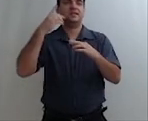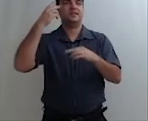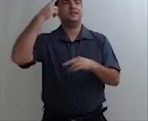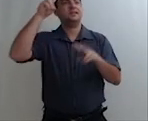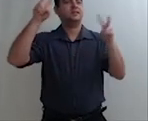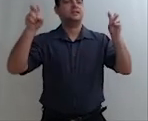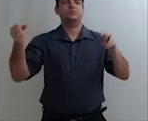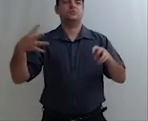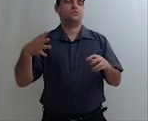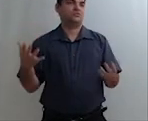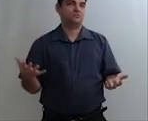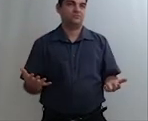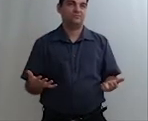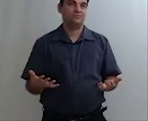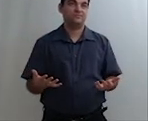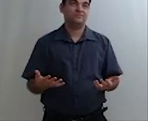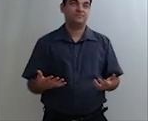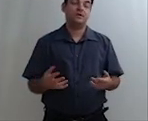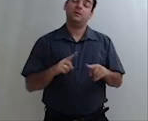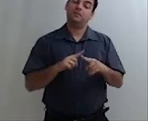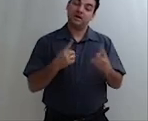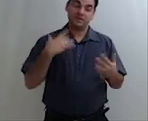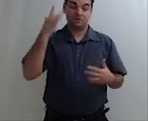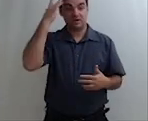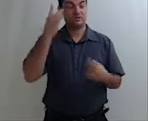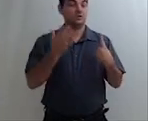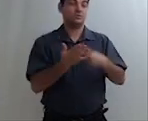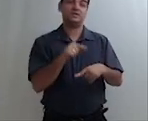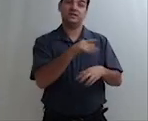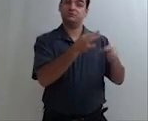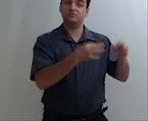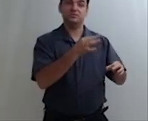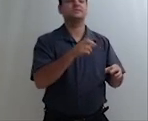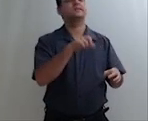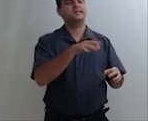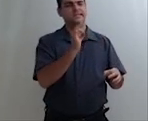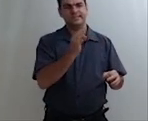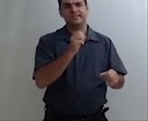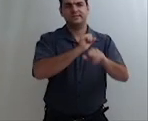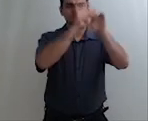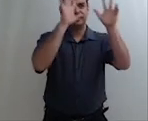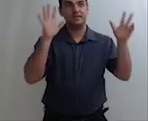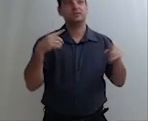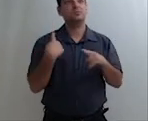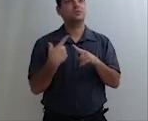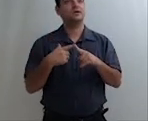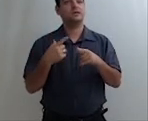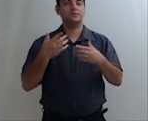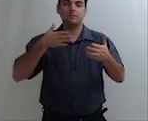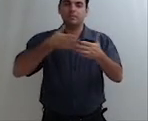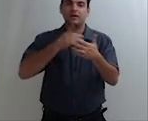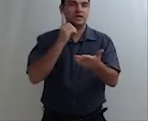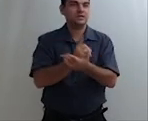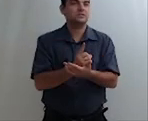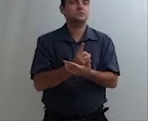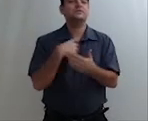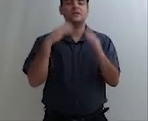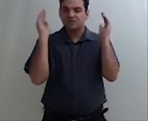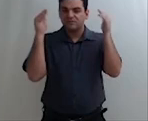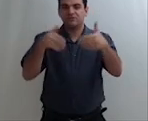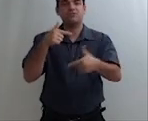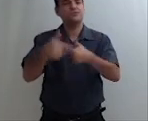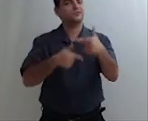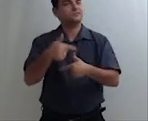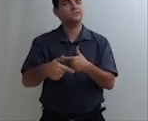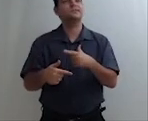embargado não se mostra obscuro relevante destacar que os embargos declaração possuem finalidade integrativa e portanto não se prestam